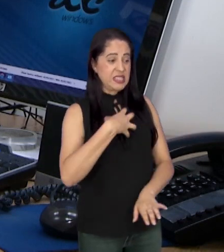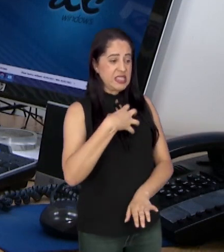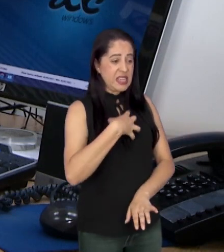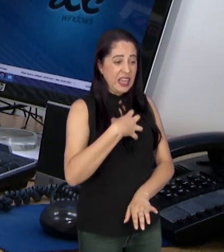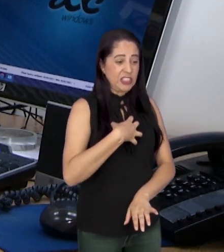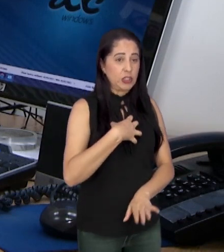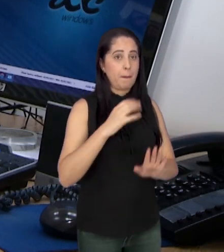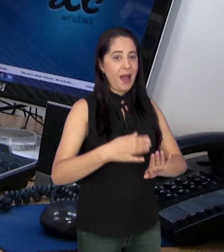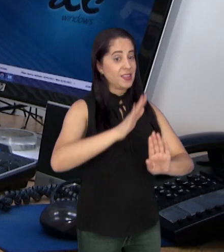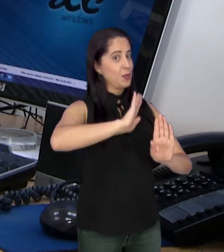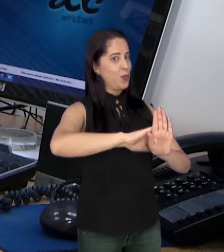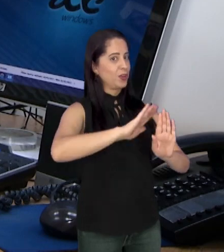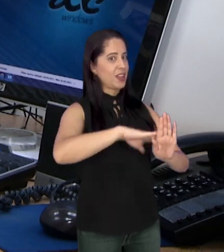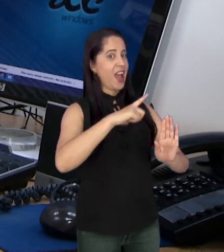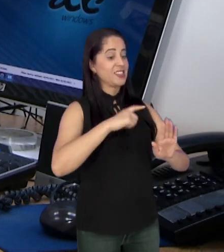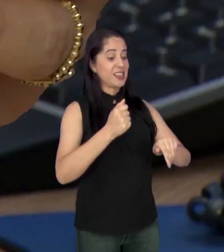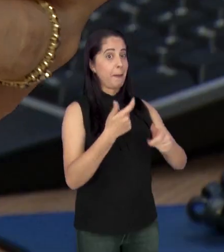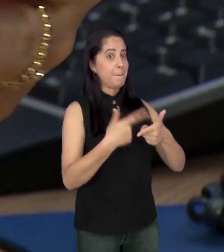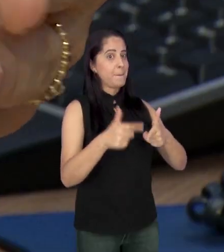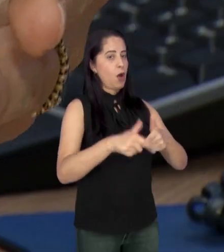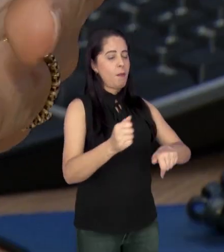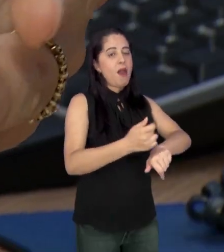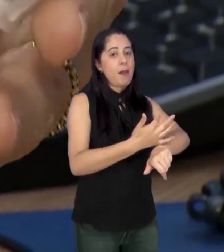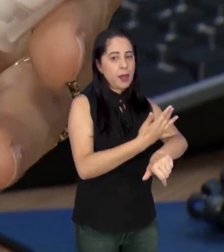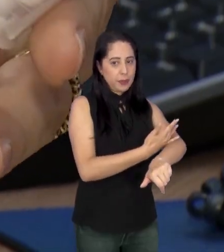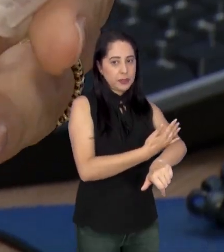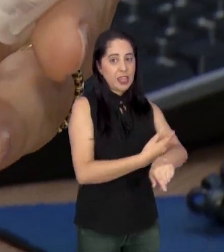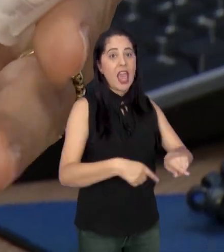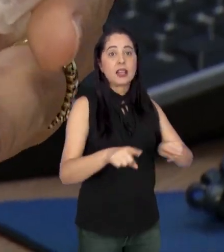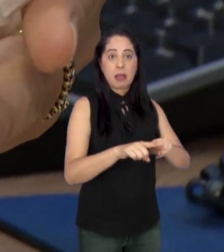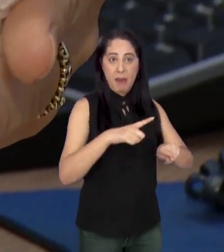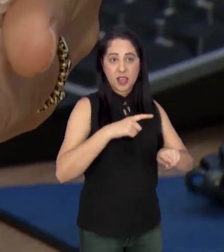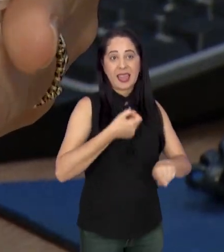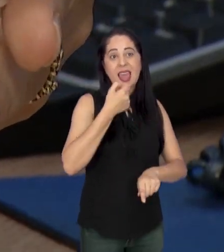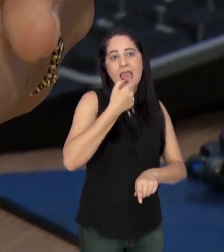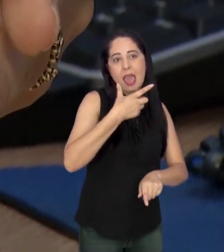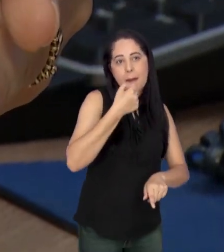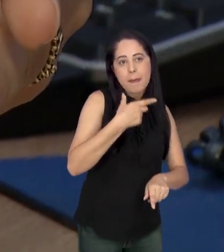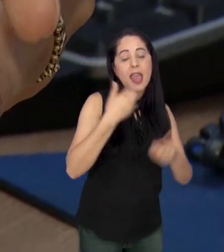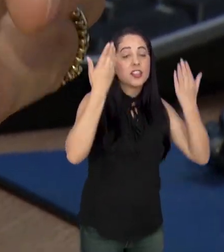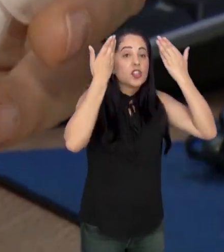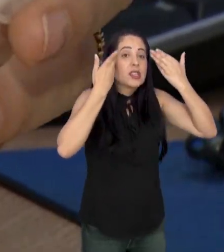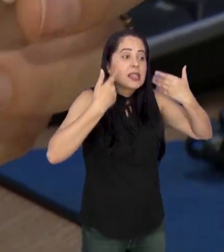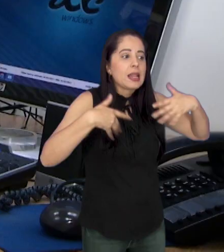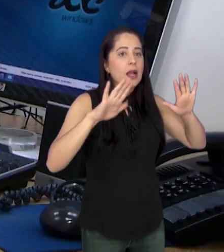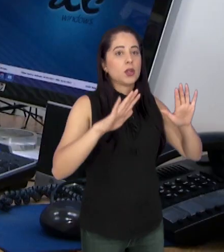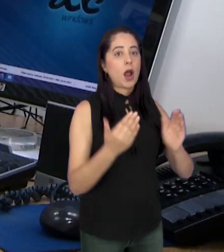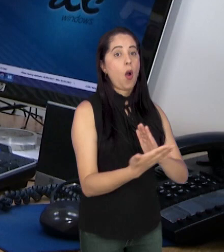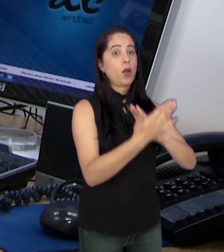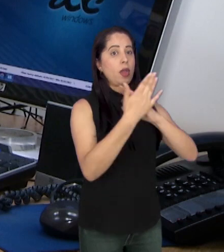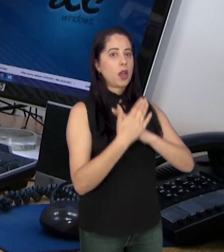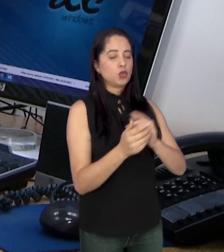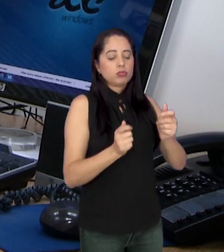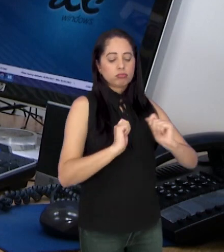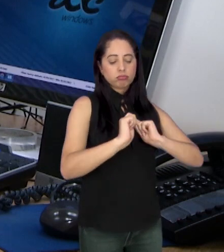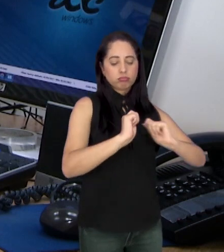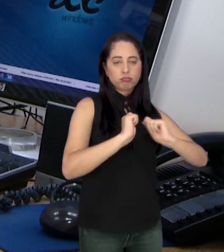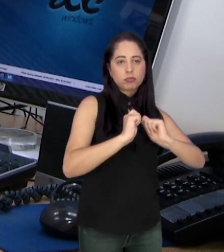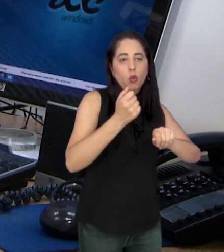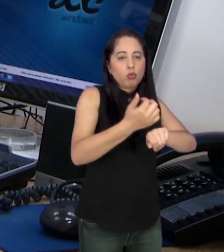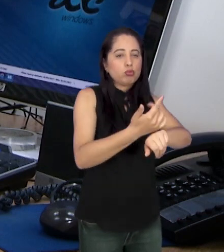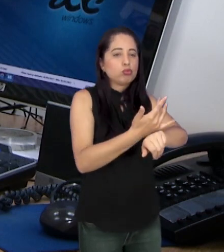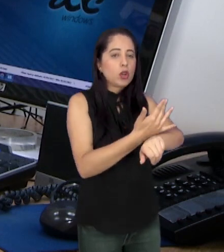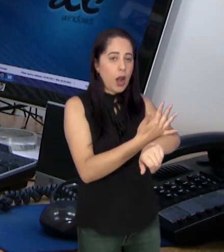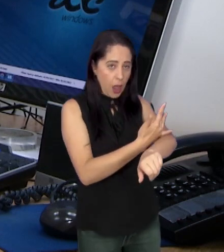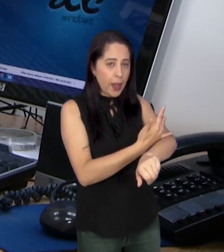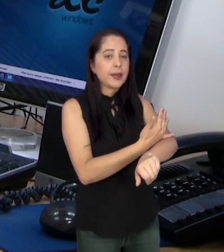desse sintoma? E com isso também existem os biorreguladores, que vão ajudar nas emoções que estão por trás e que também ajudam